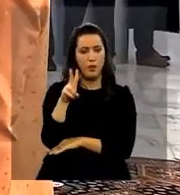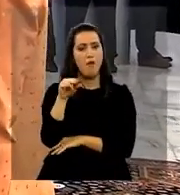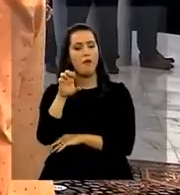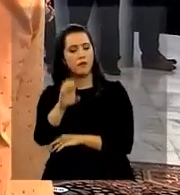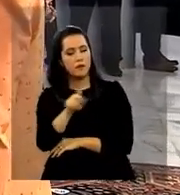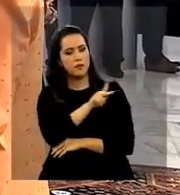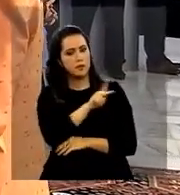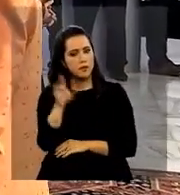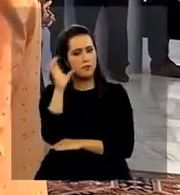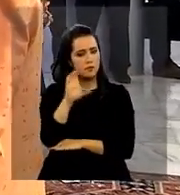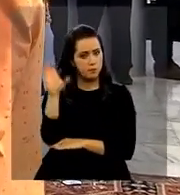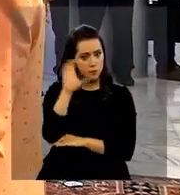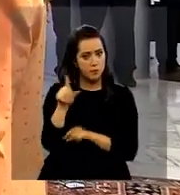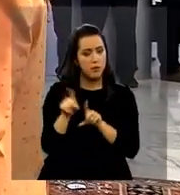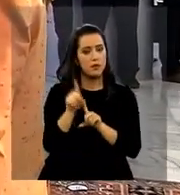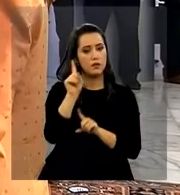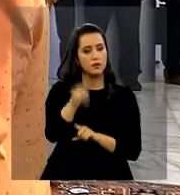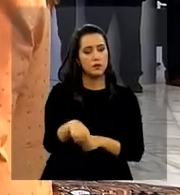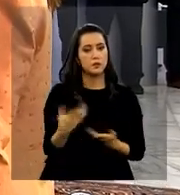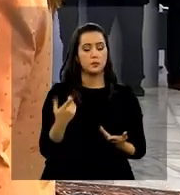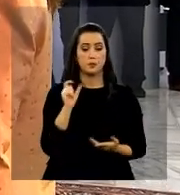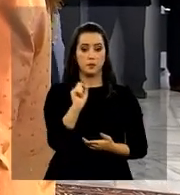vice-presidente do país colombiano.